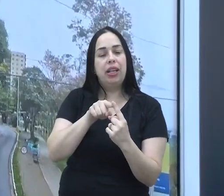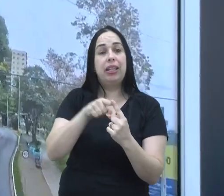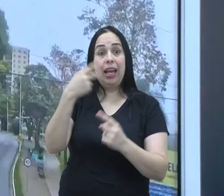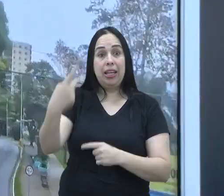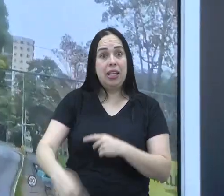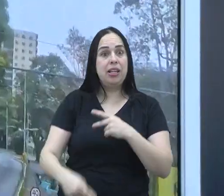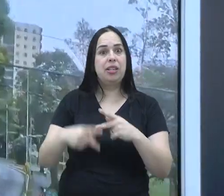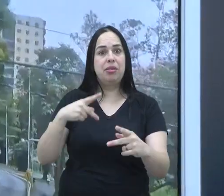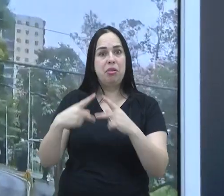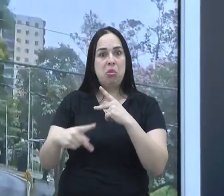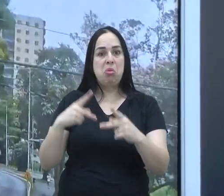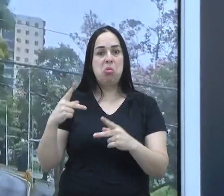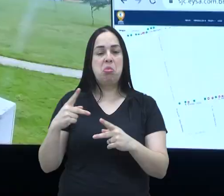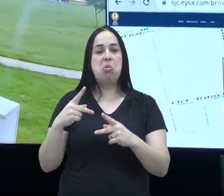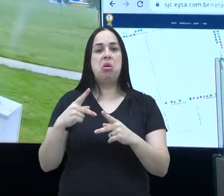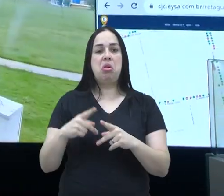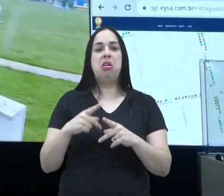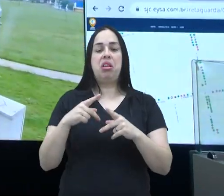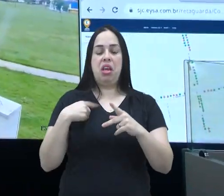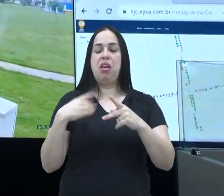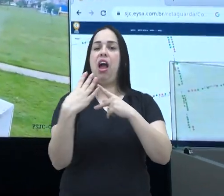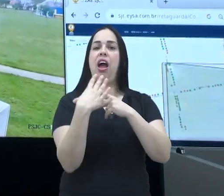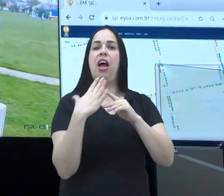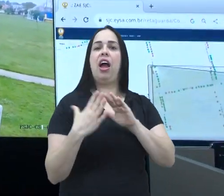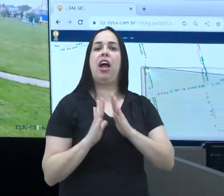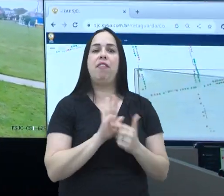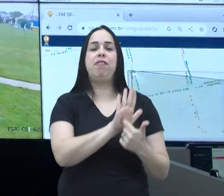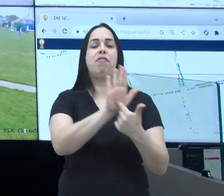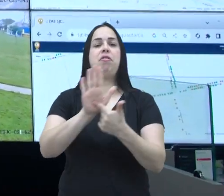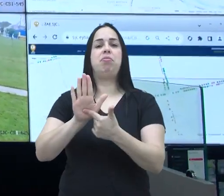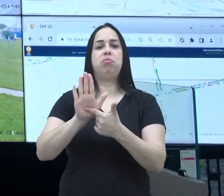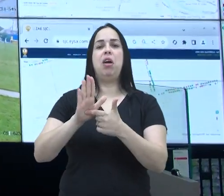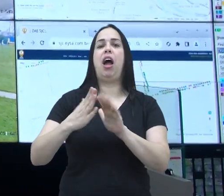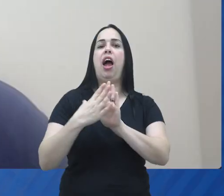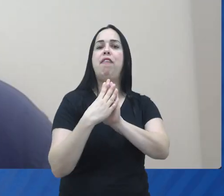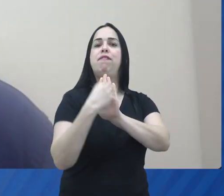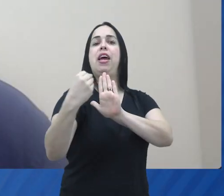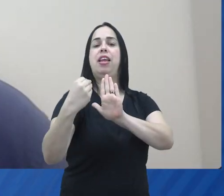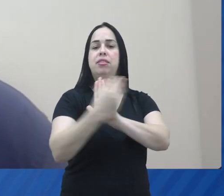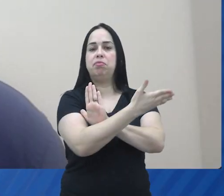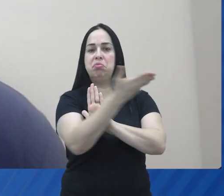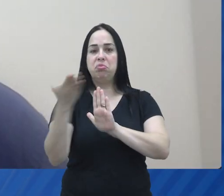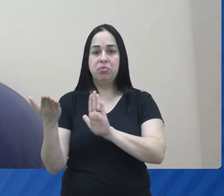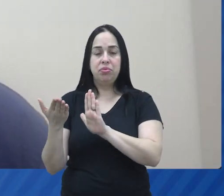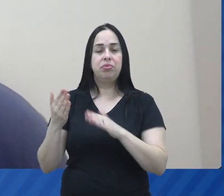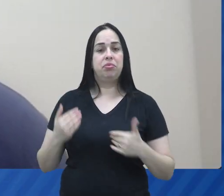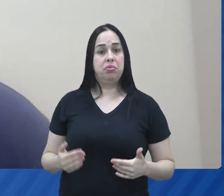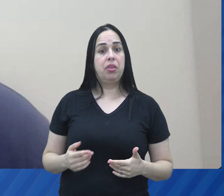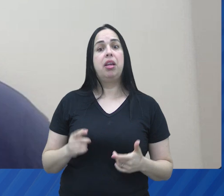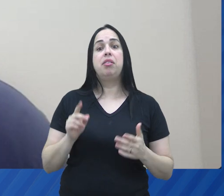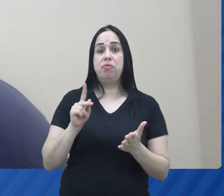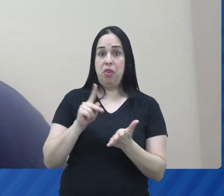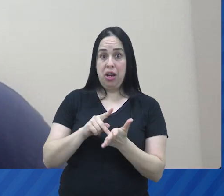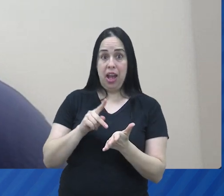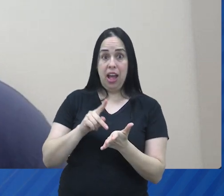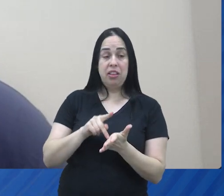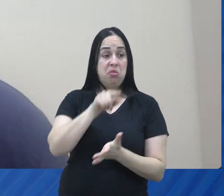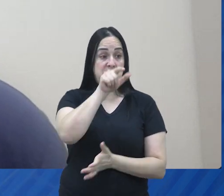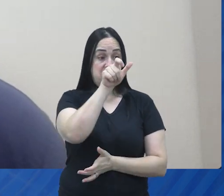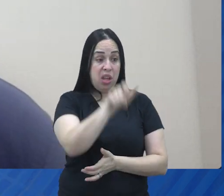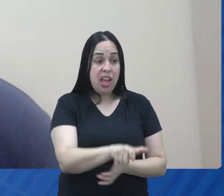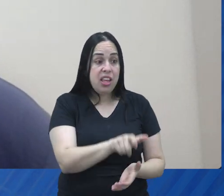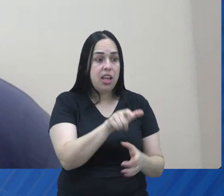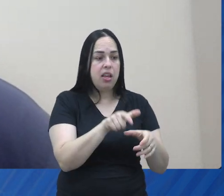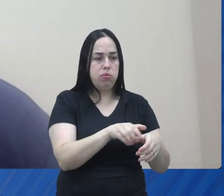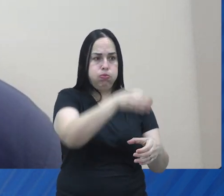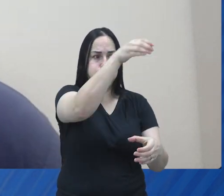do projeto é que São José se torne exemplo na segurança pública. É uma preocupação viável, ela pode